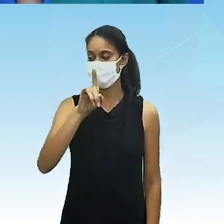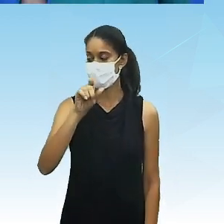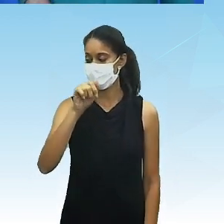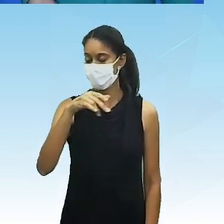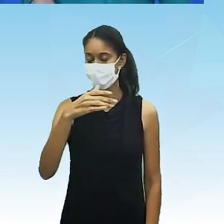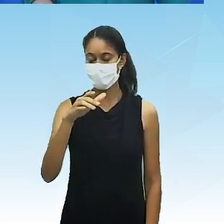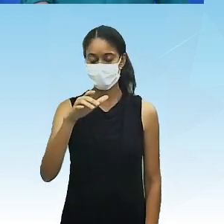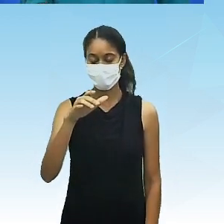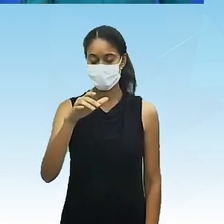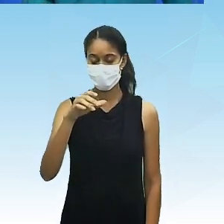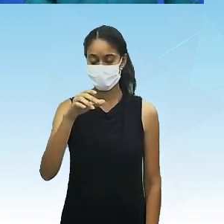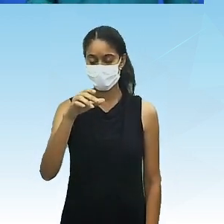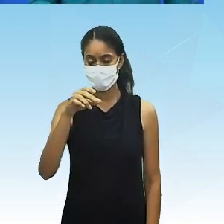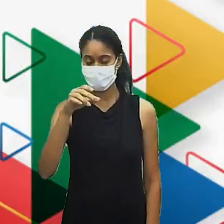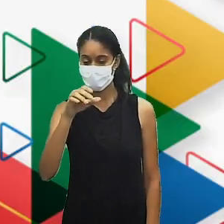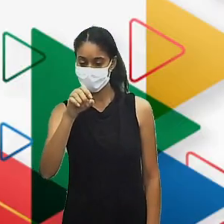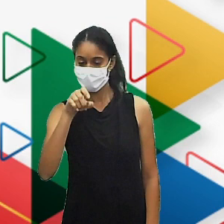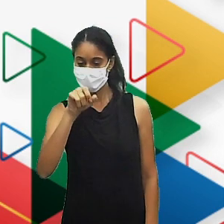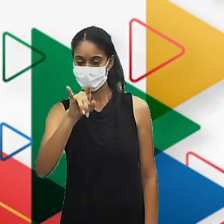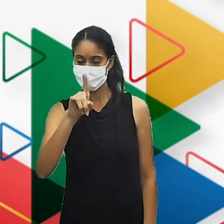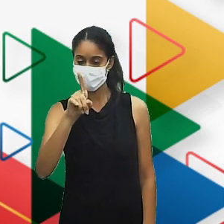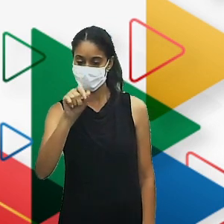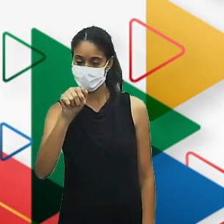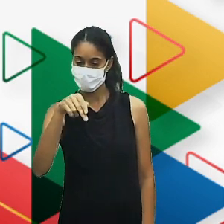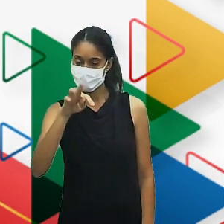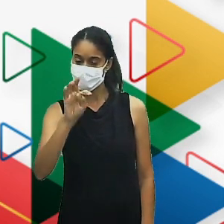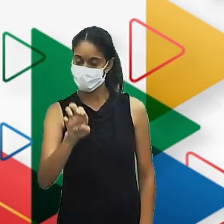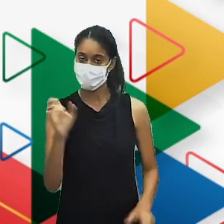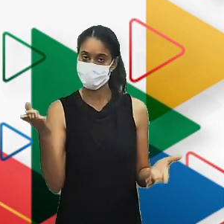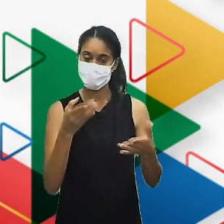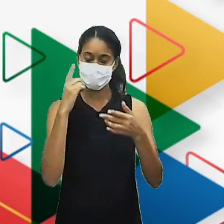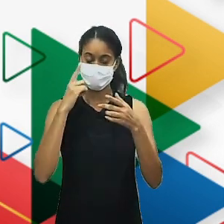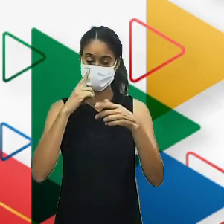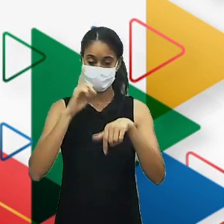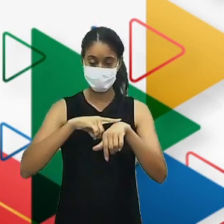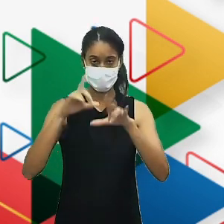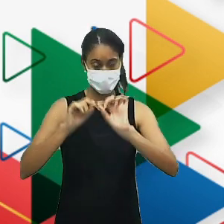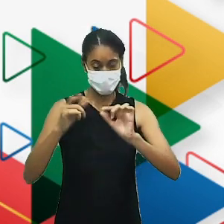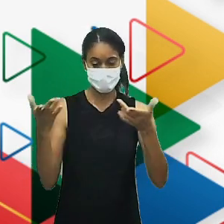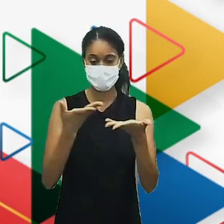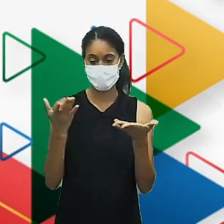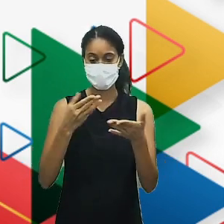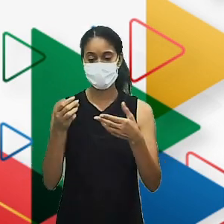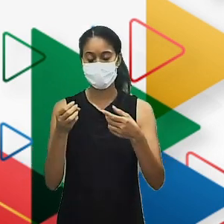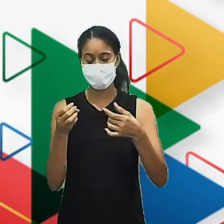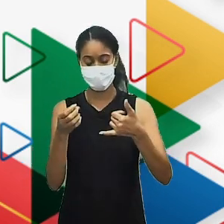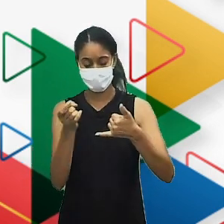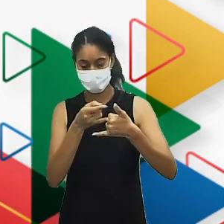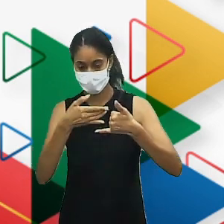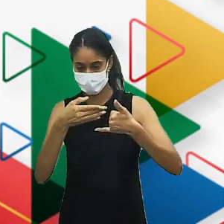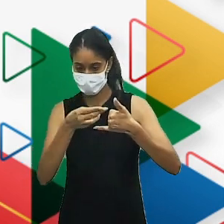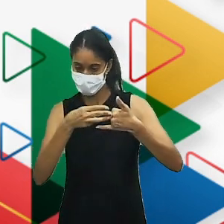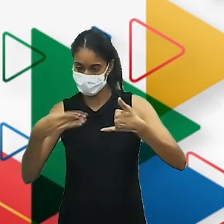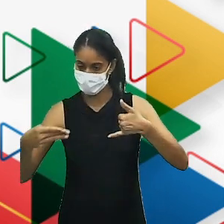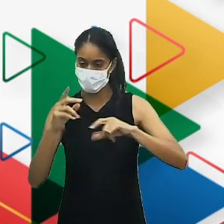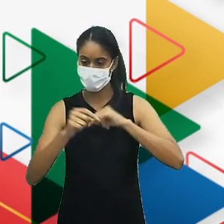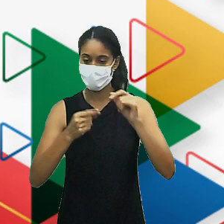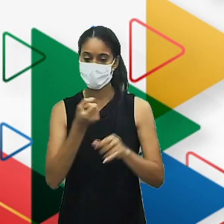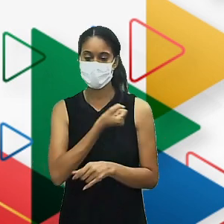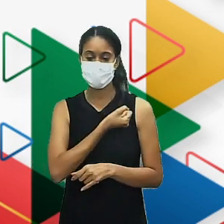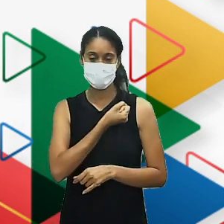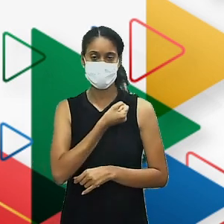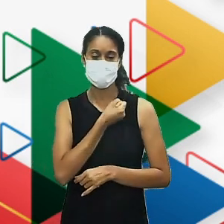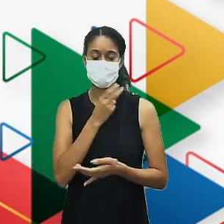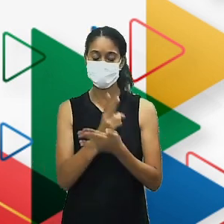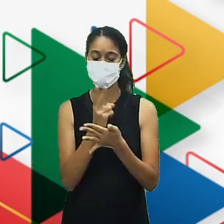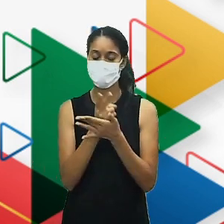agora. Olha aí, olha só. Moléculas, para moléculas, eu tenho 5 total igual a 0. Então aqui, olha só, NaCl. Vamos